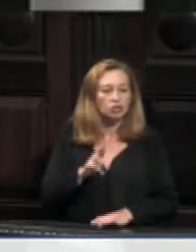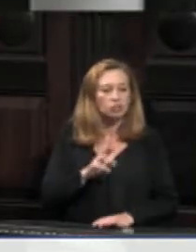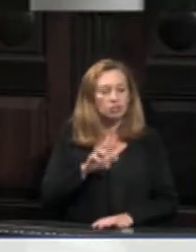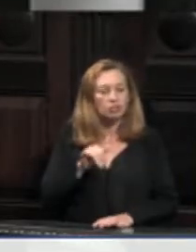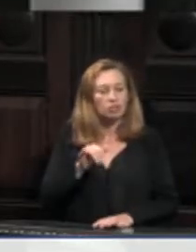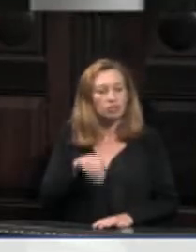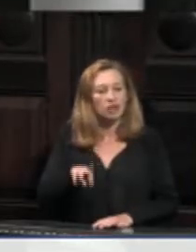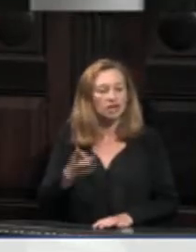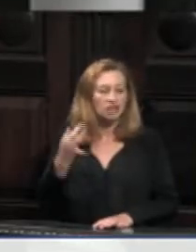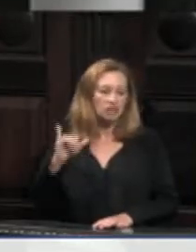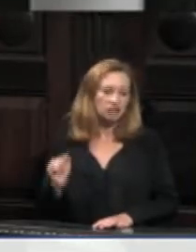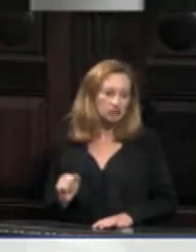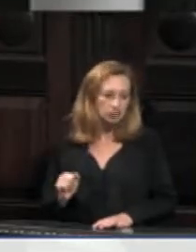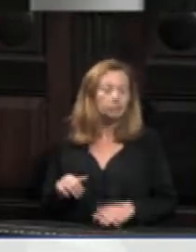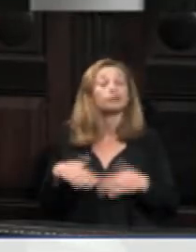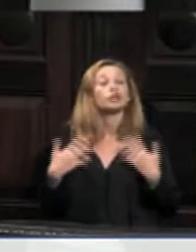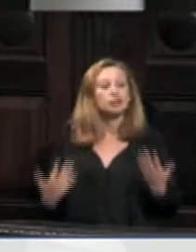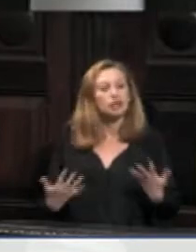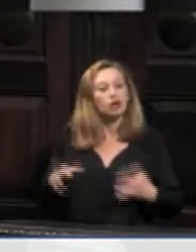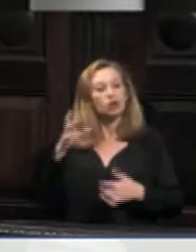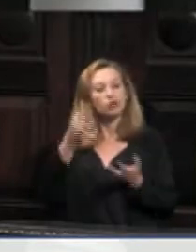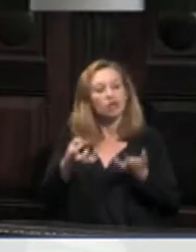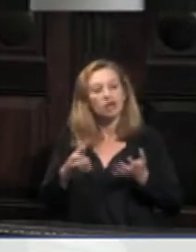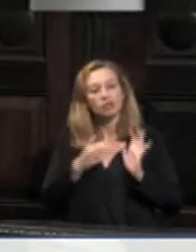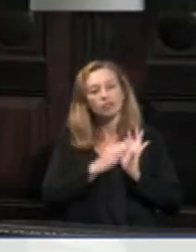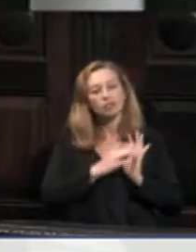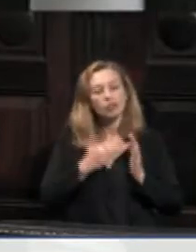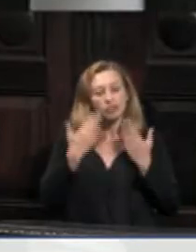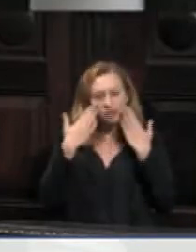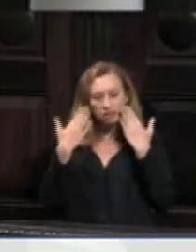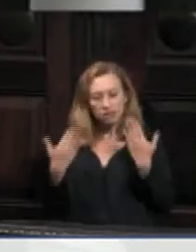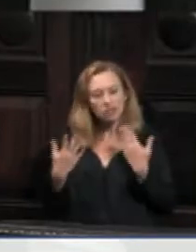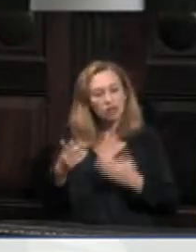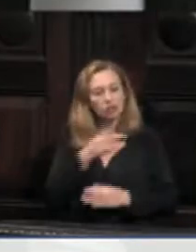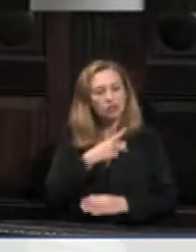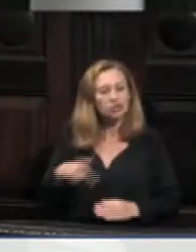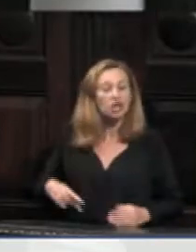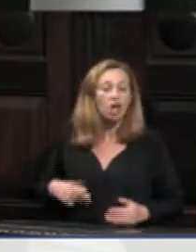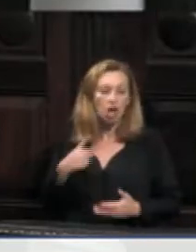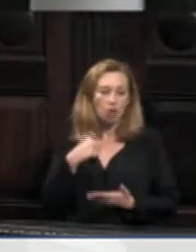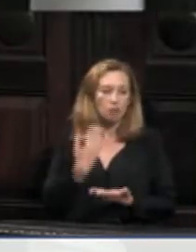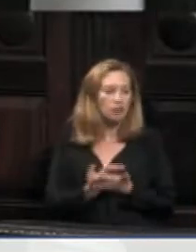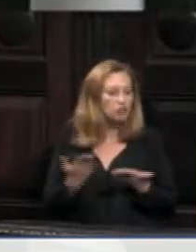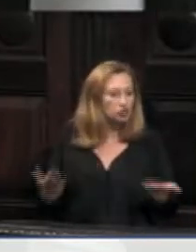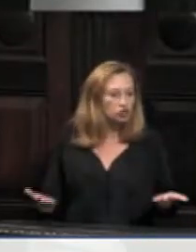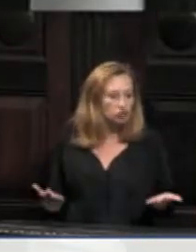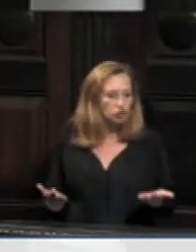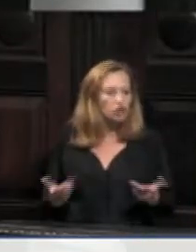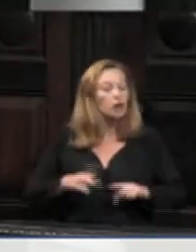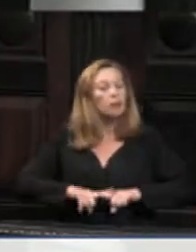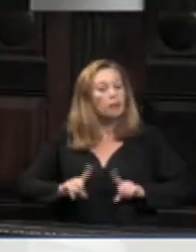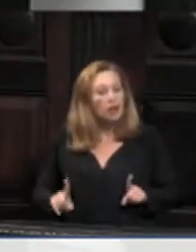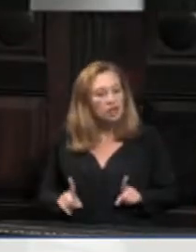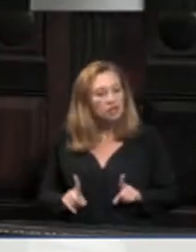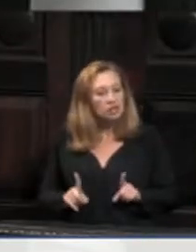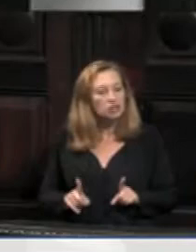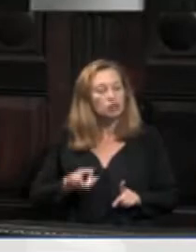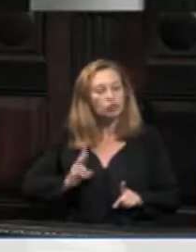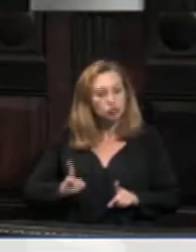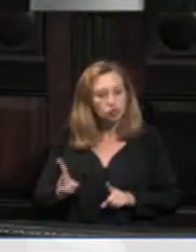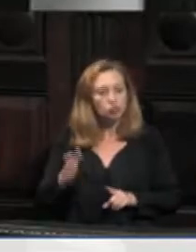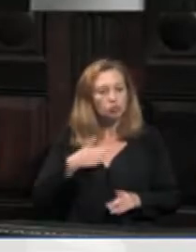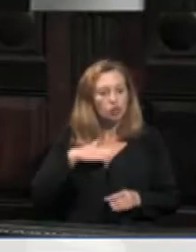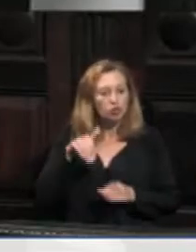Mariana Montebello. Então, eu quero apresentar a Vossa Excelência que eu perdi, mas eu mantenho o meu